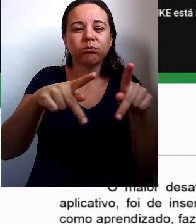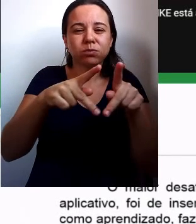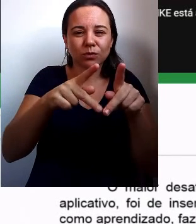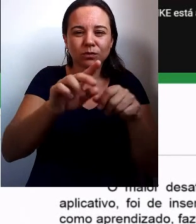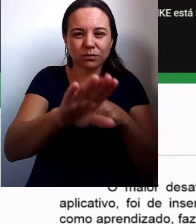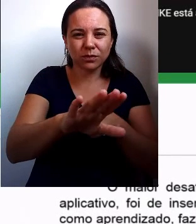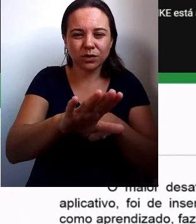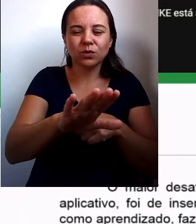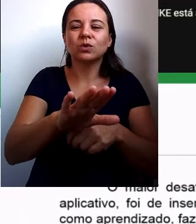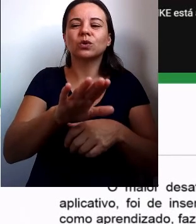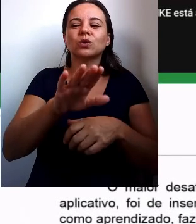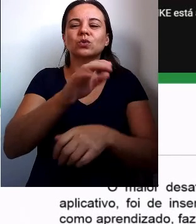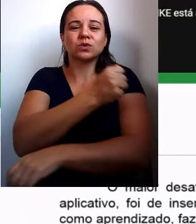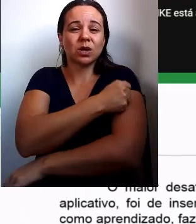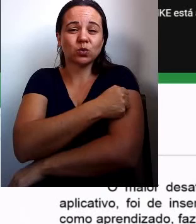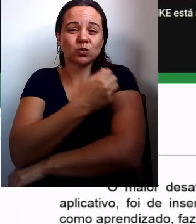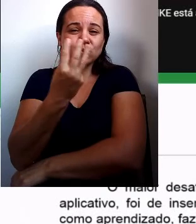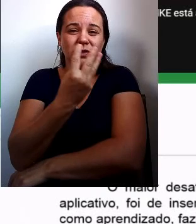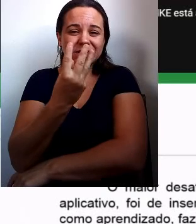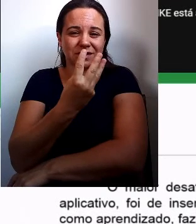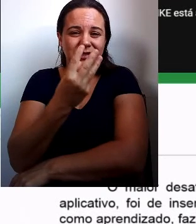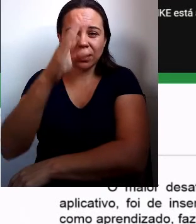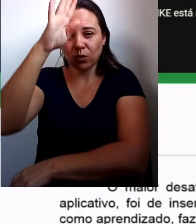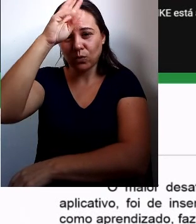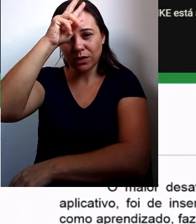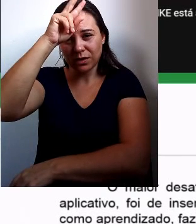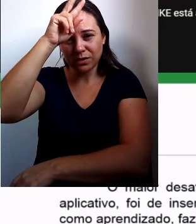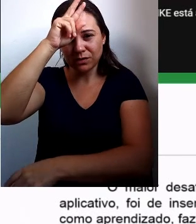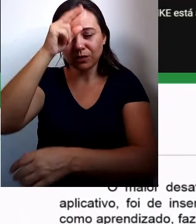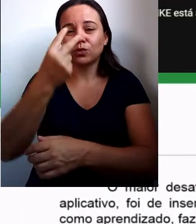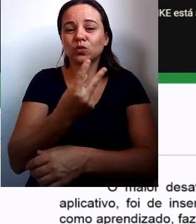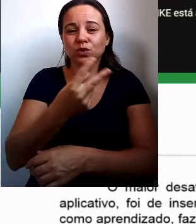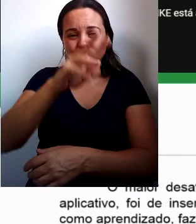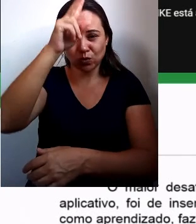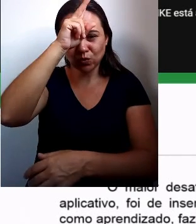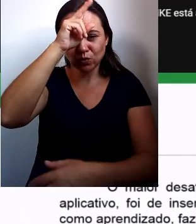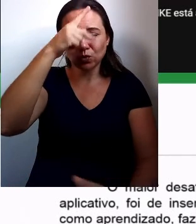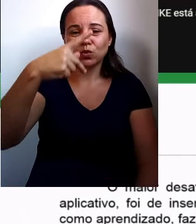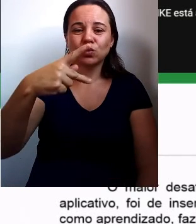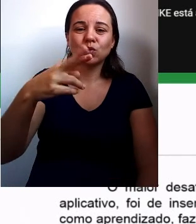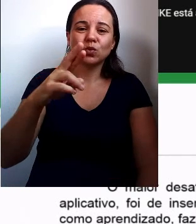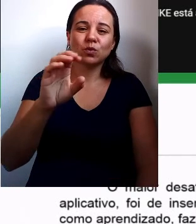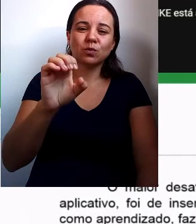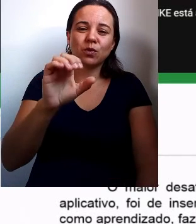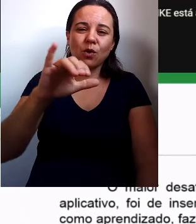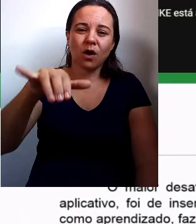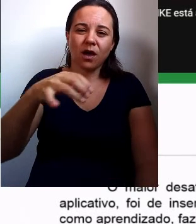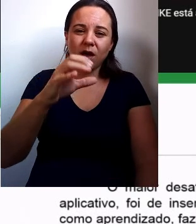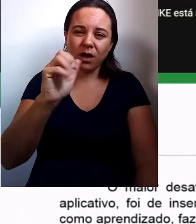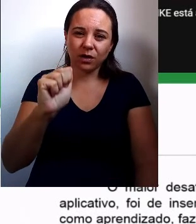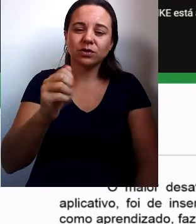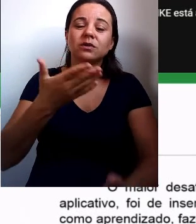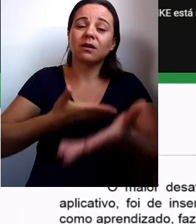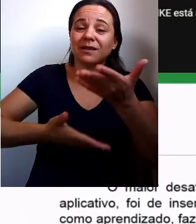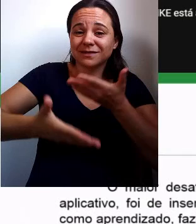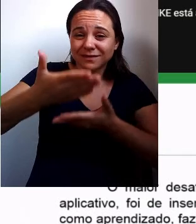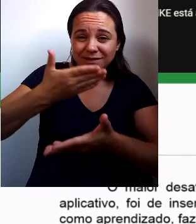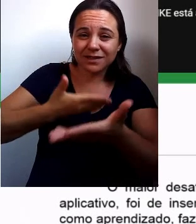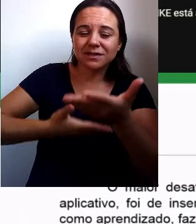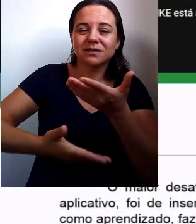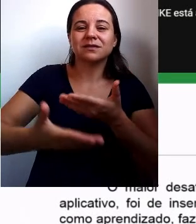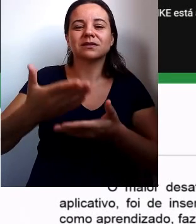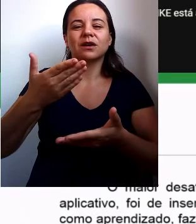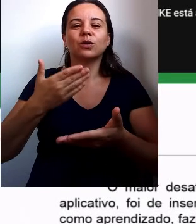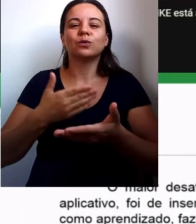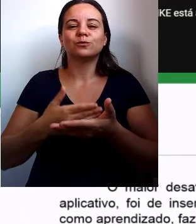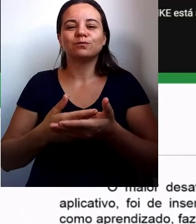público restrito, que no caso foi os alunos do terceiro ano e do segundo do Proejo, tá? Essa interação foi